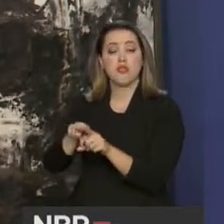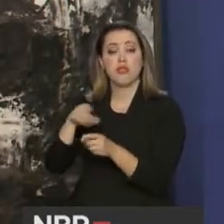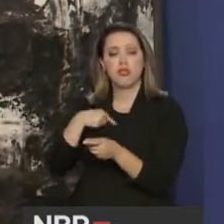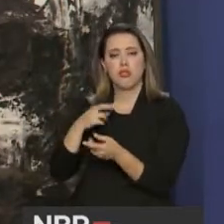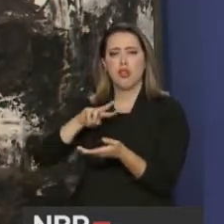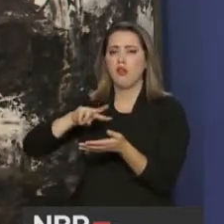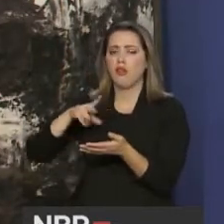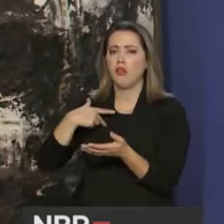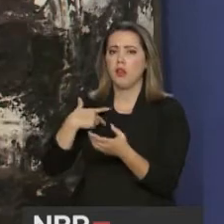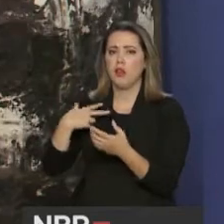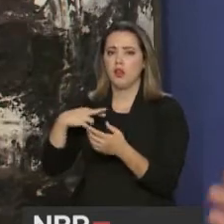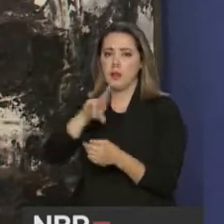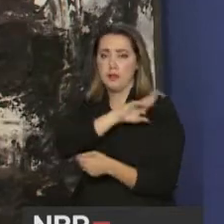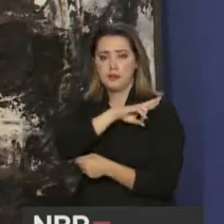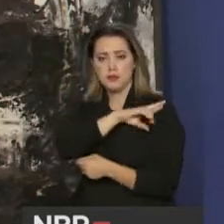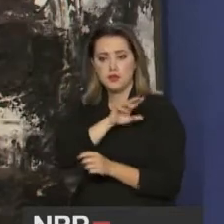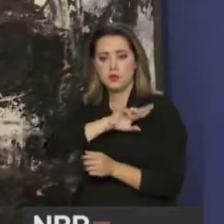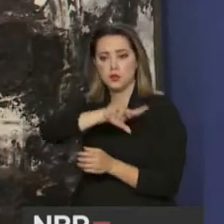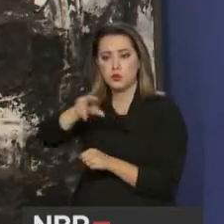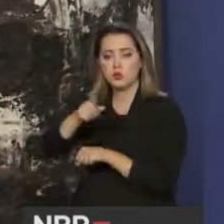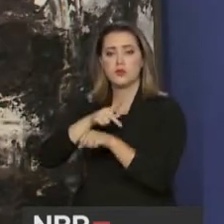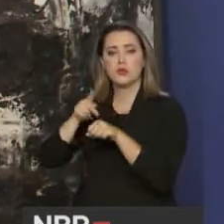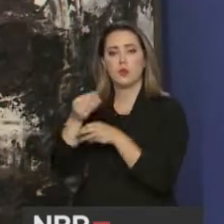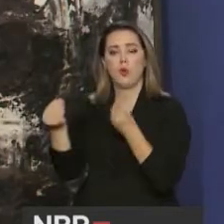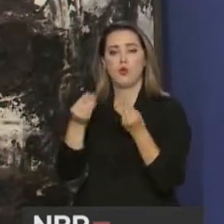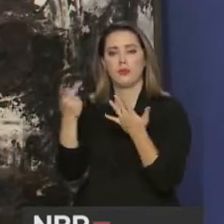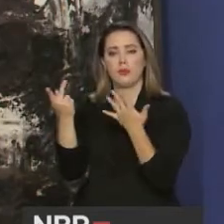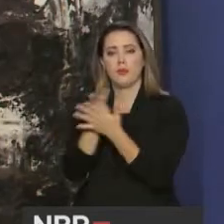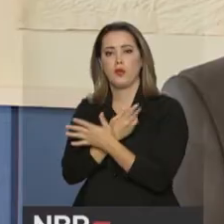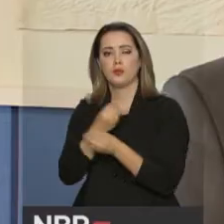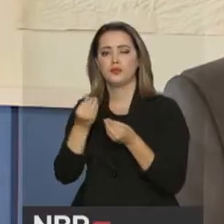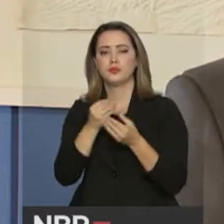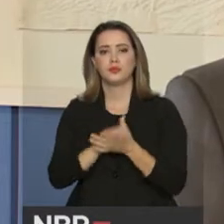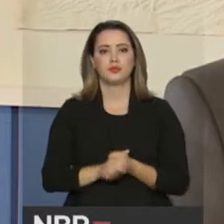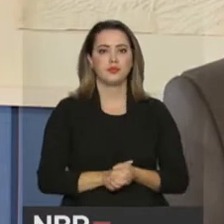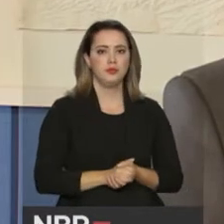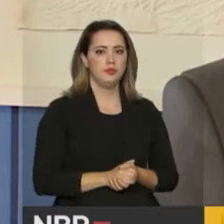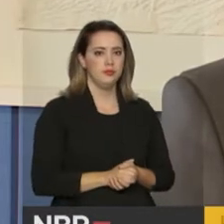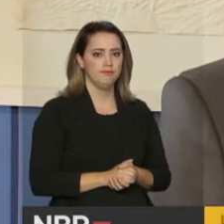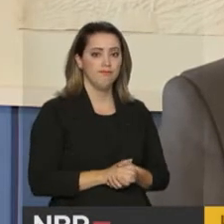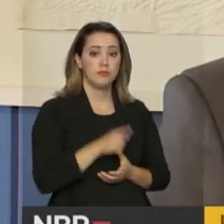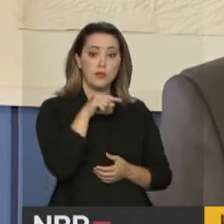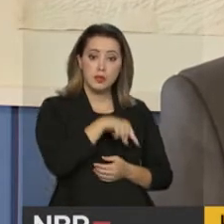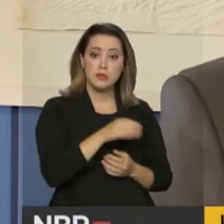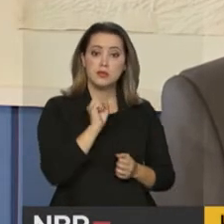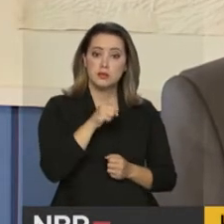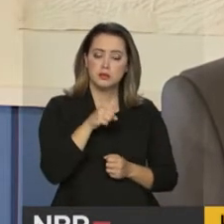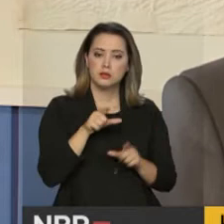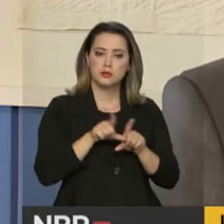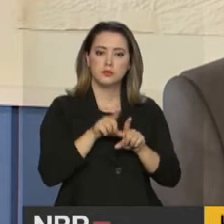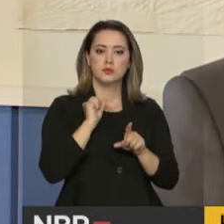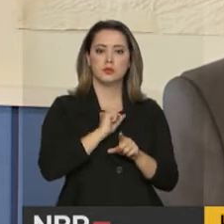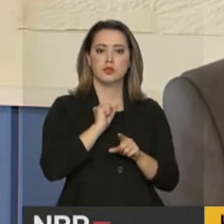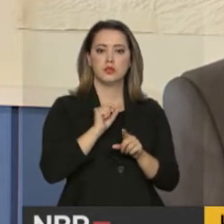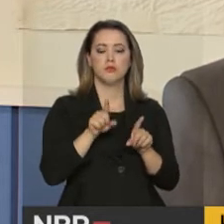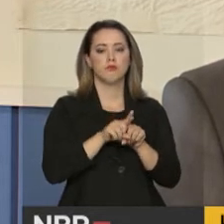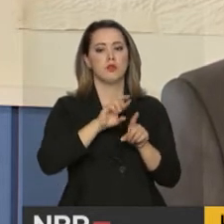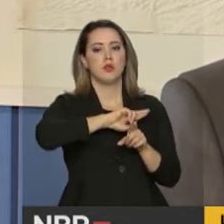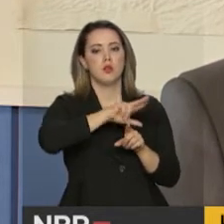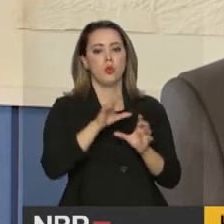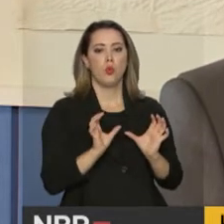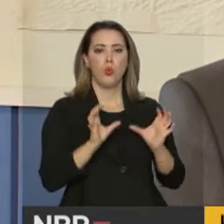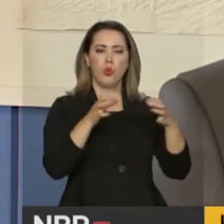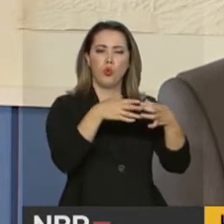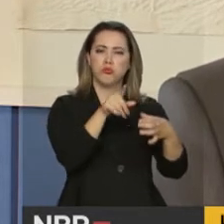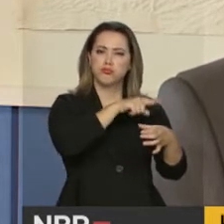vários estados aqui no país e também no exterior. Como é que funciona essa estrutura? O Itamaraty, ele tem uma